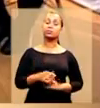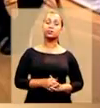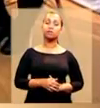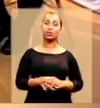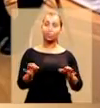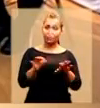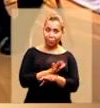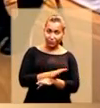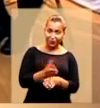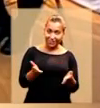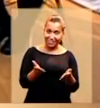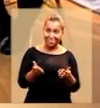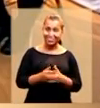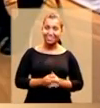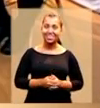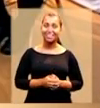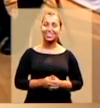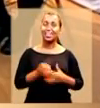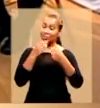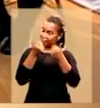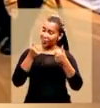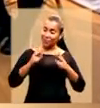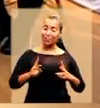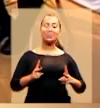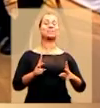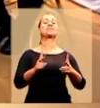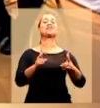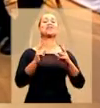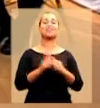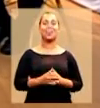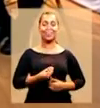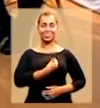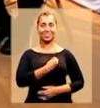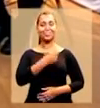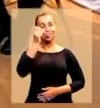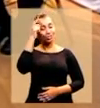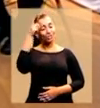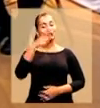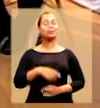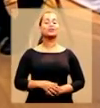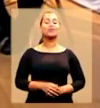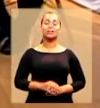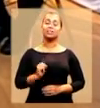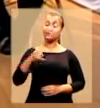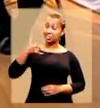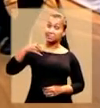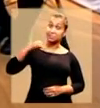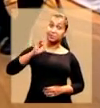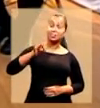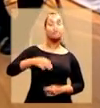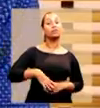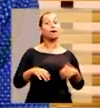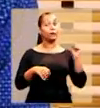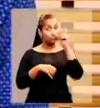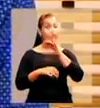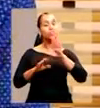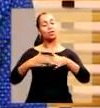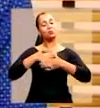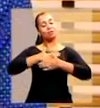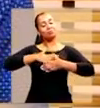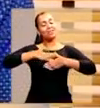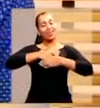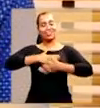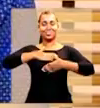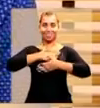Eric, e você conclui nosso programa hoje? Vale a pena continuar vivendo de cultura, Érica? Vale sim. É difícil,